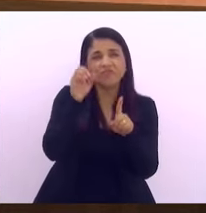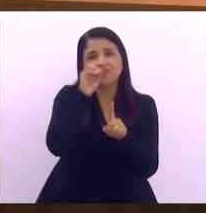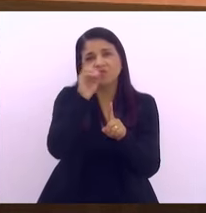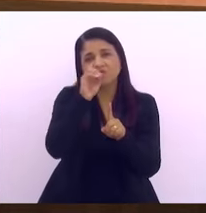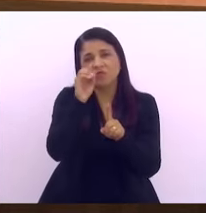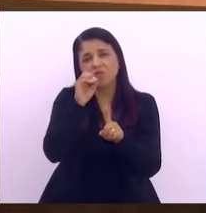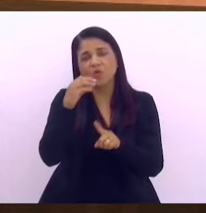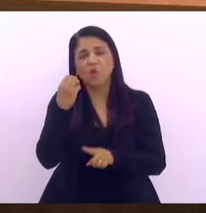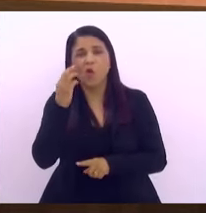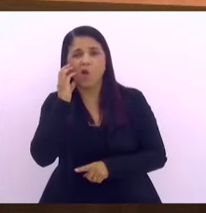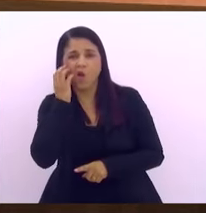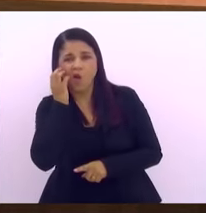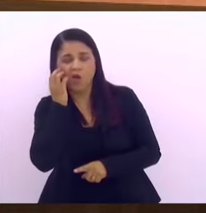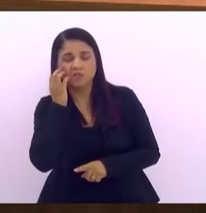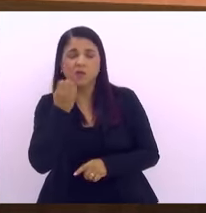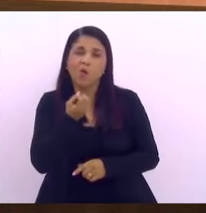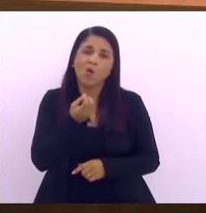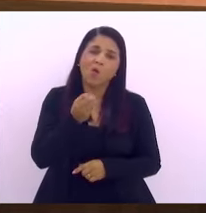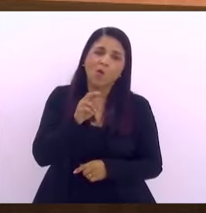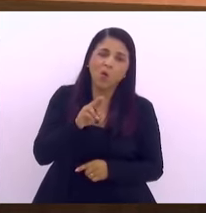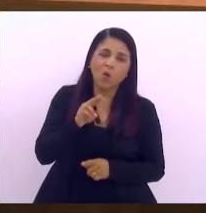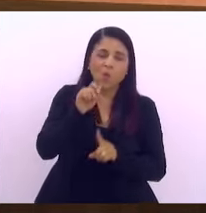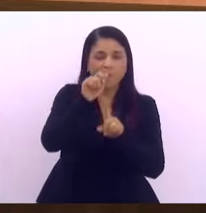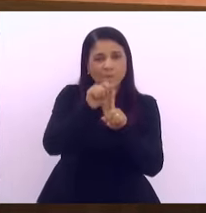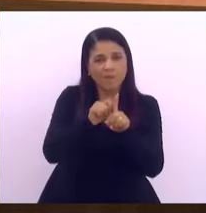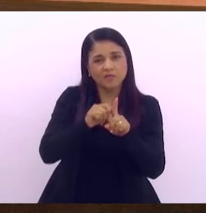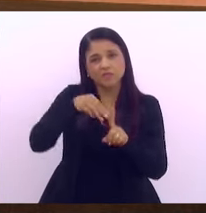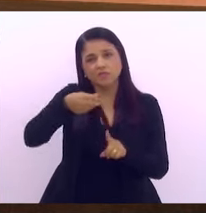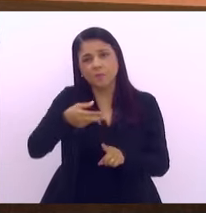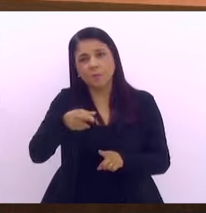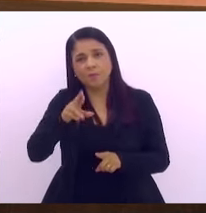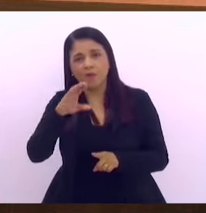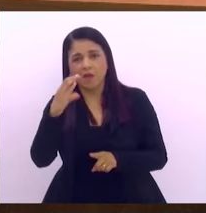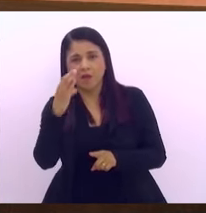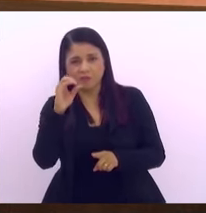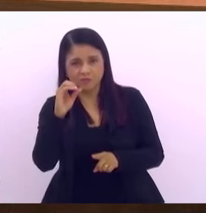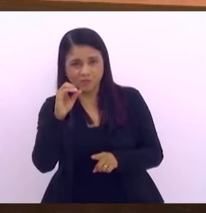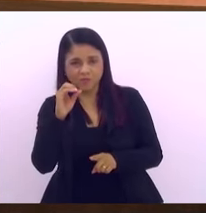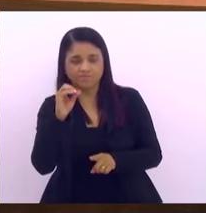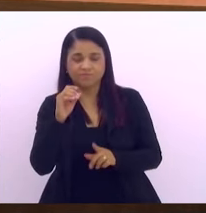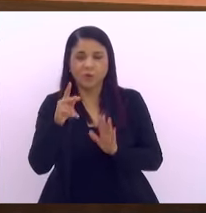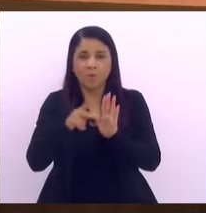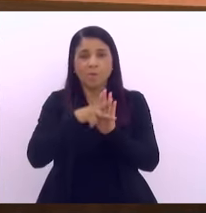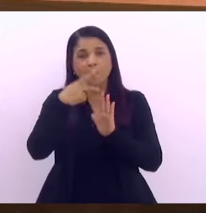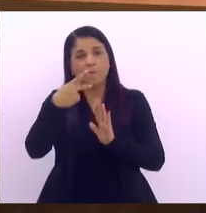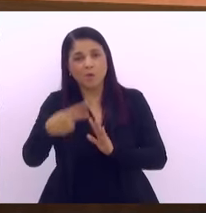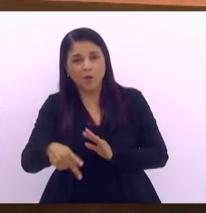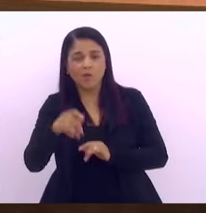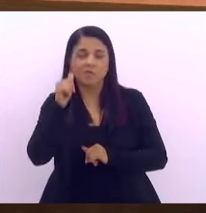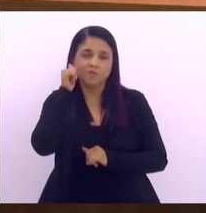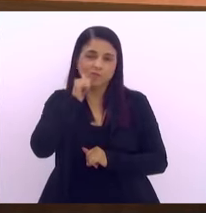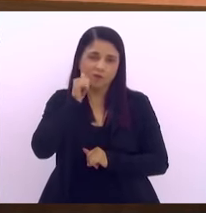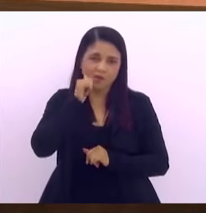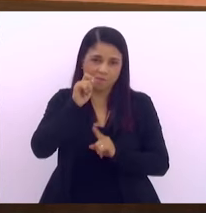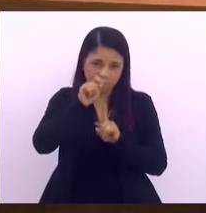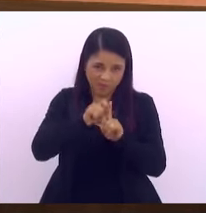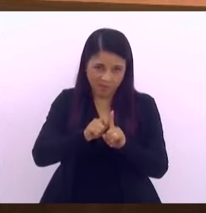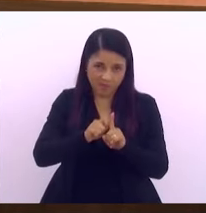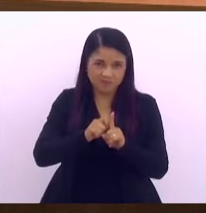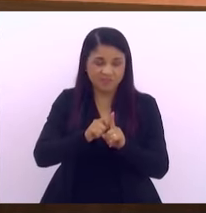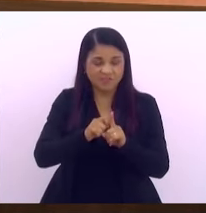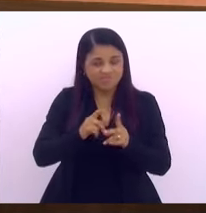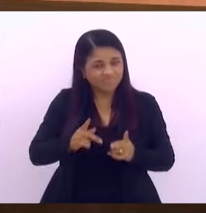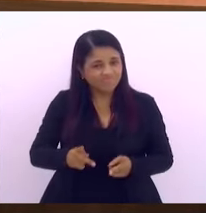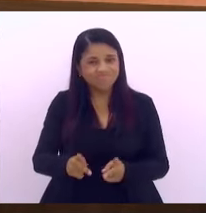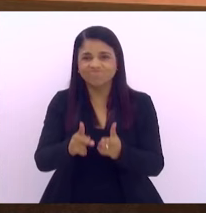mês de março, que é o mês da mulher, mas não vemos permanentemente campanhas de combate à violência contra a mulher.